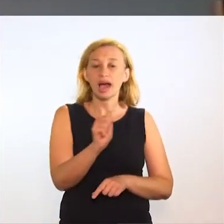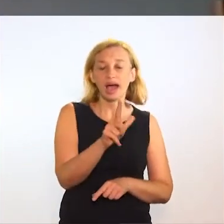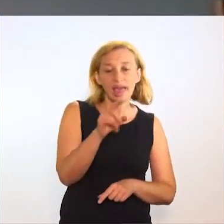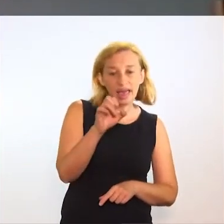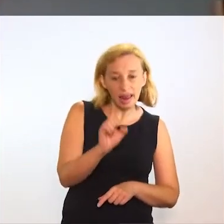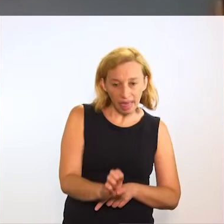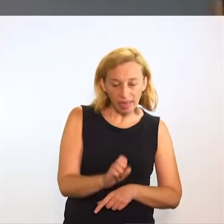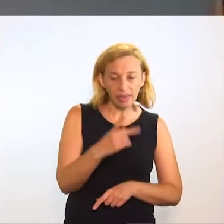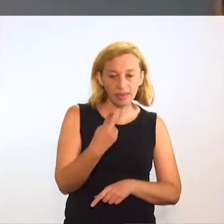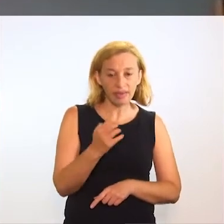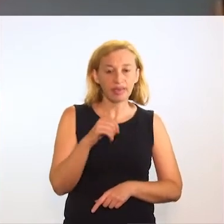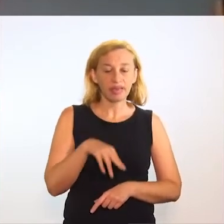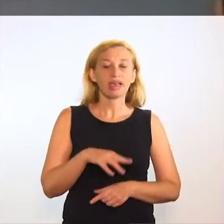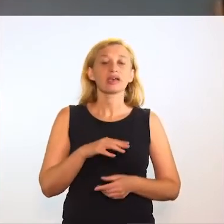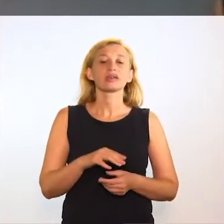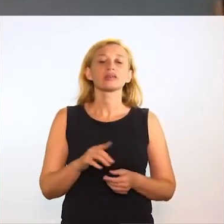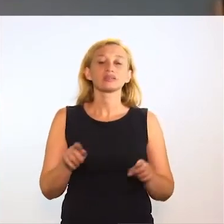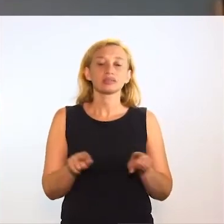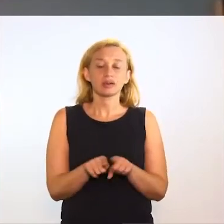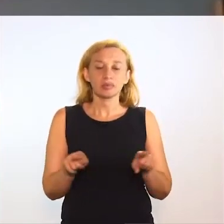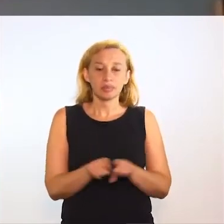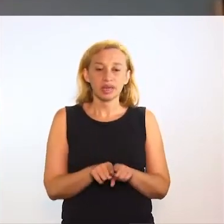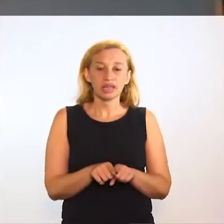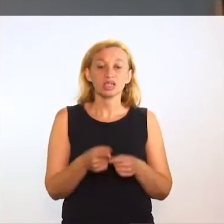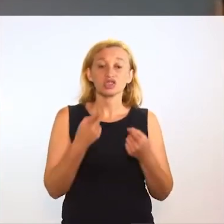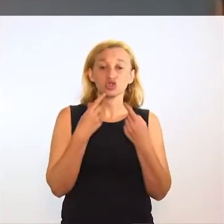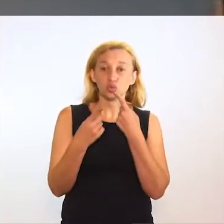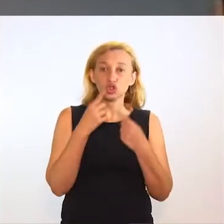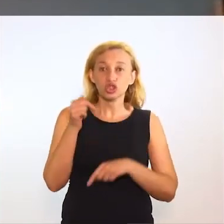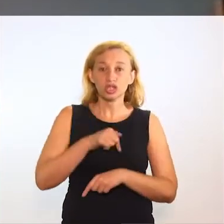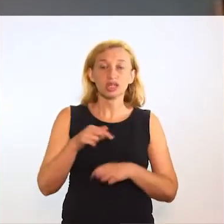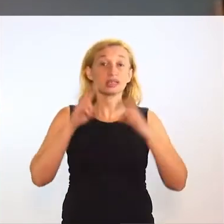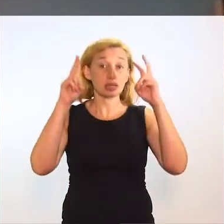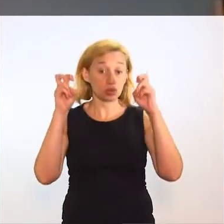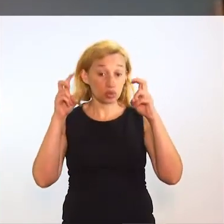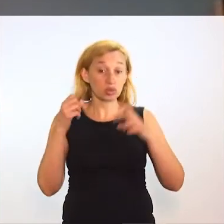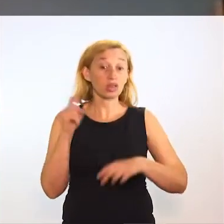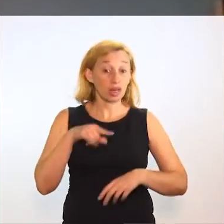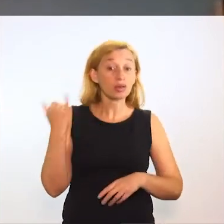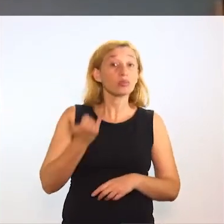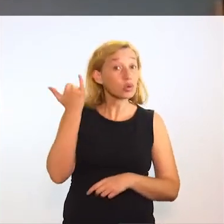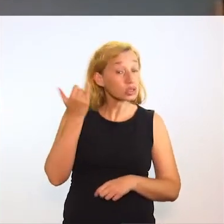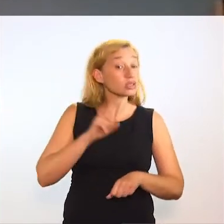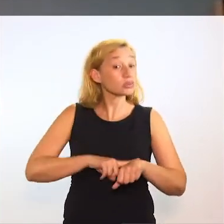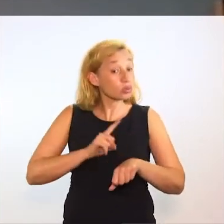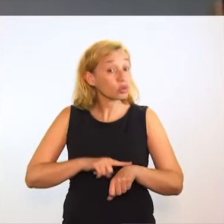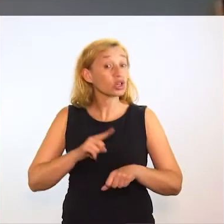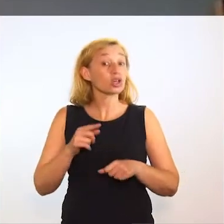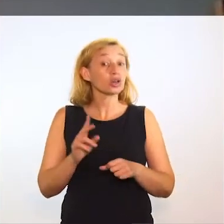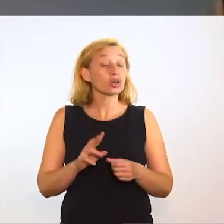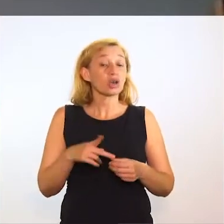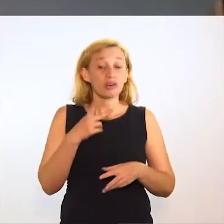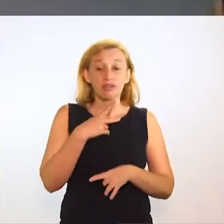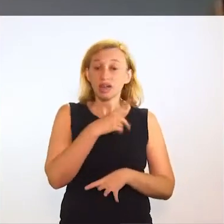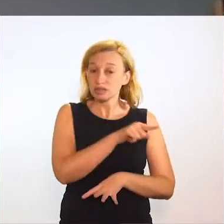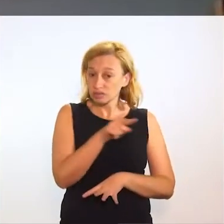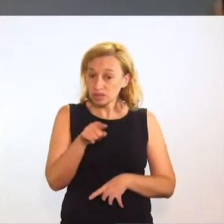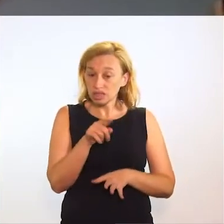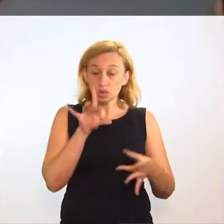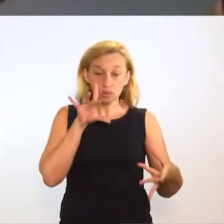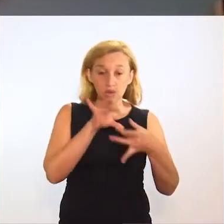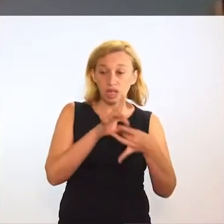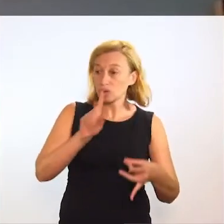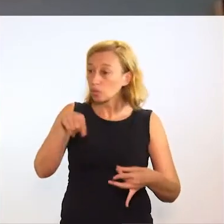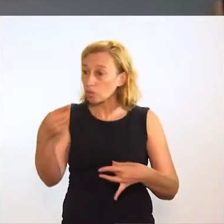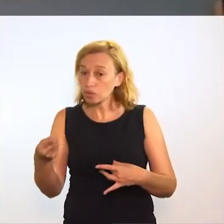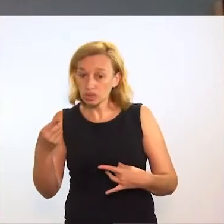tantas outras, a Ellen Guimarães, que falou também dessa questão da gente estar discutindo aqui temas tão necessários, né, nesse momento, porque muito